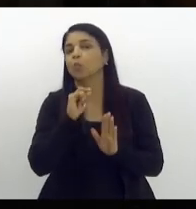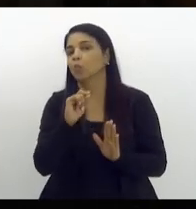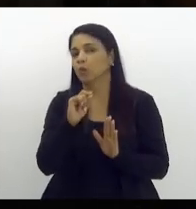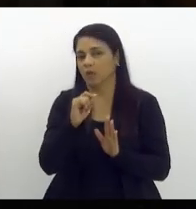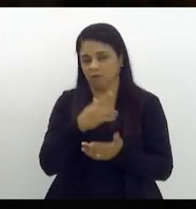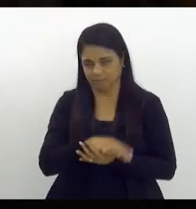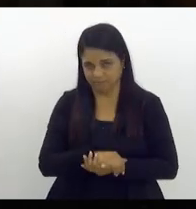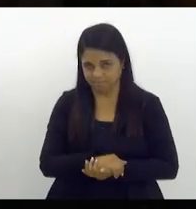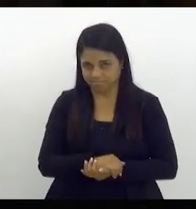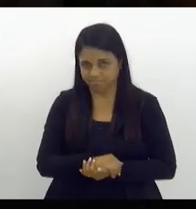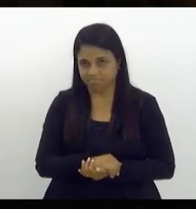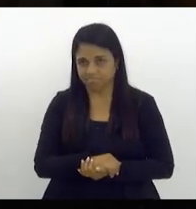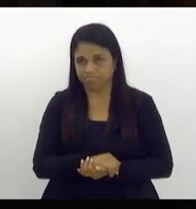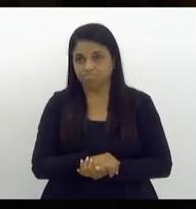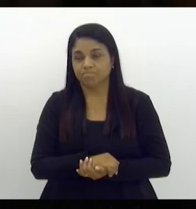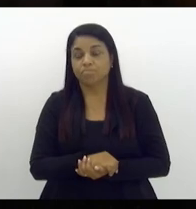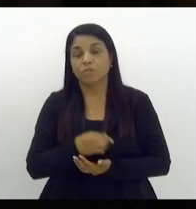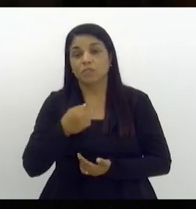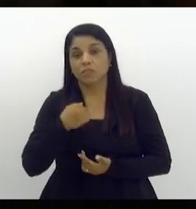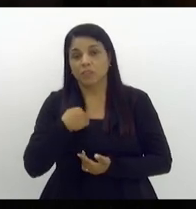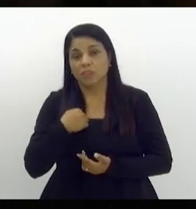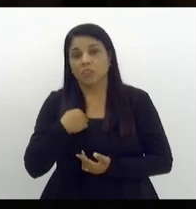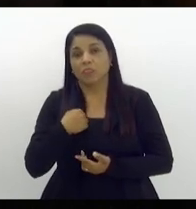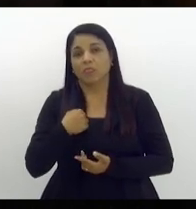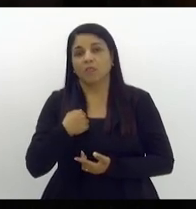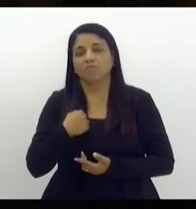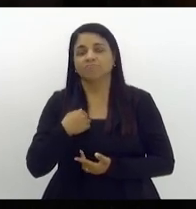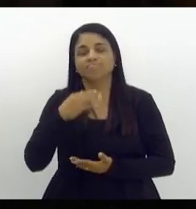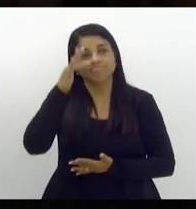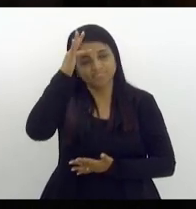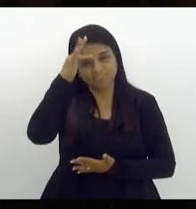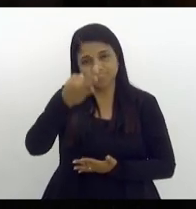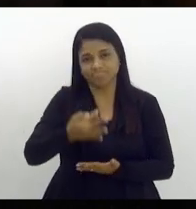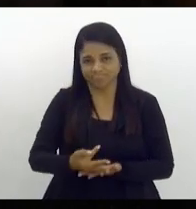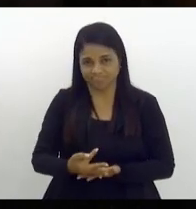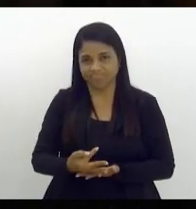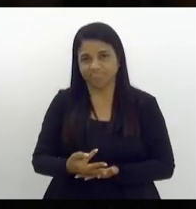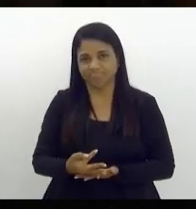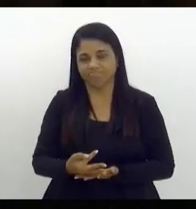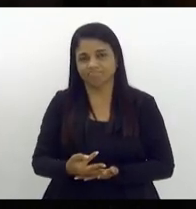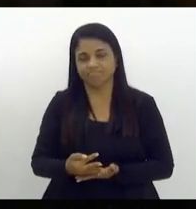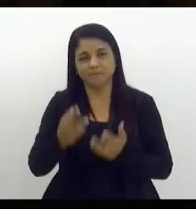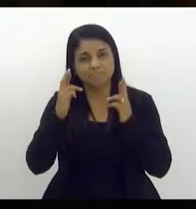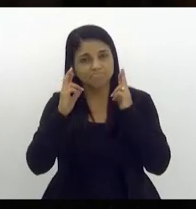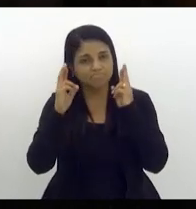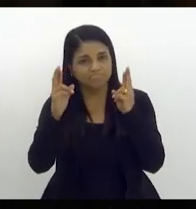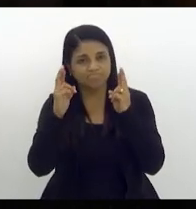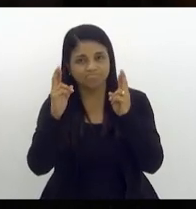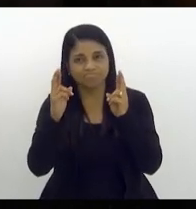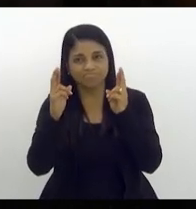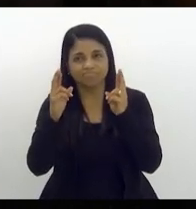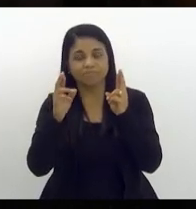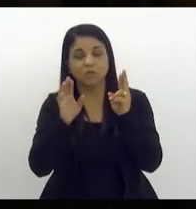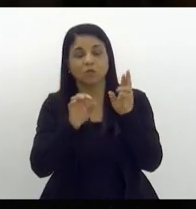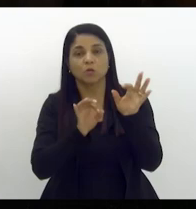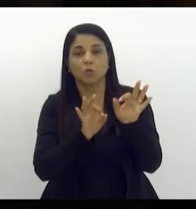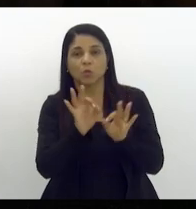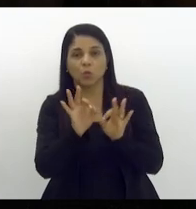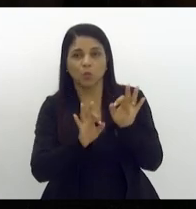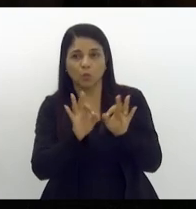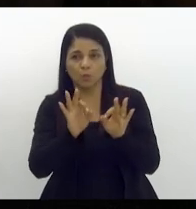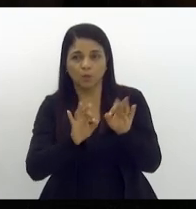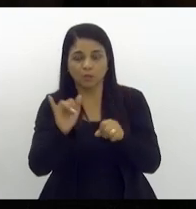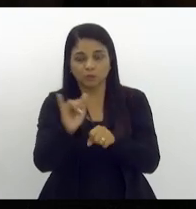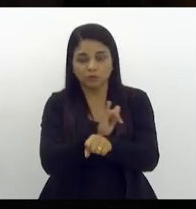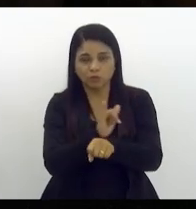Eu tenho colocado alguma esperança, senhora presidente, que o Plano Estratégico de